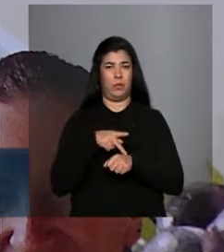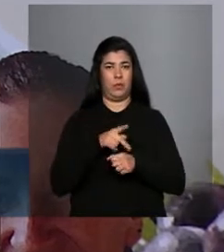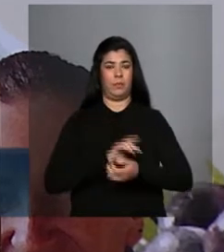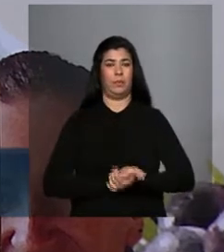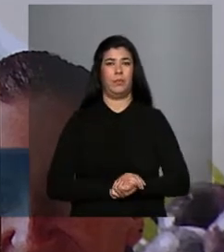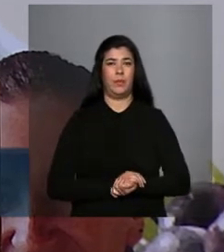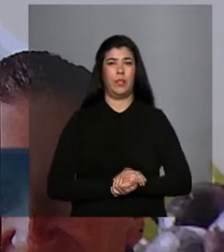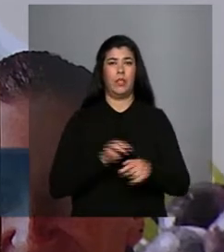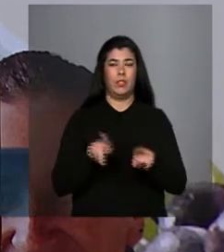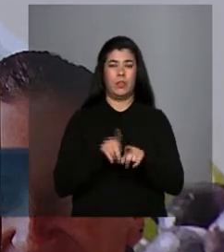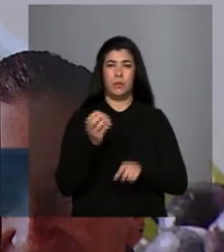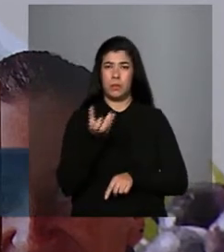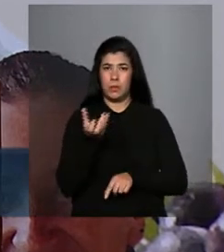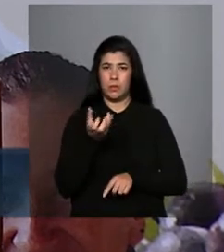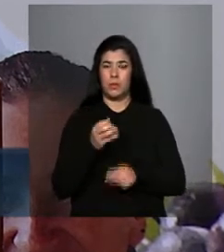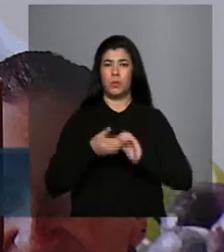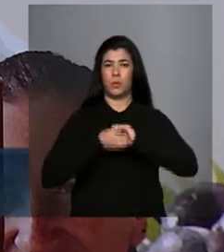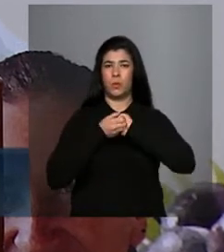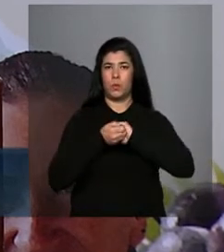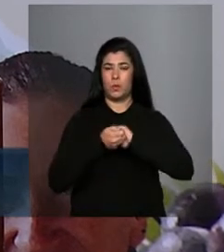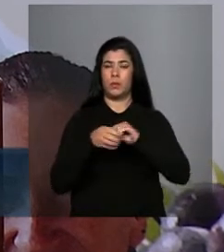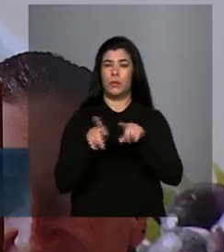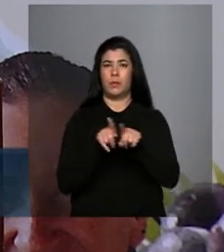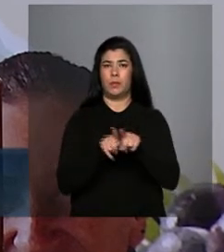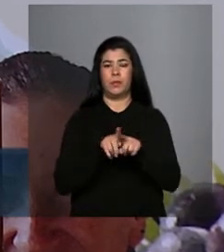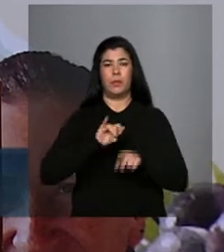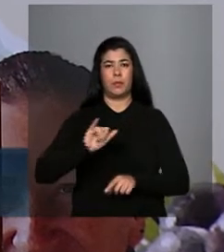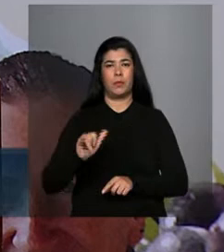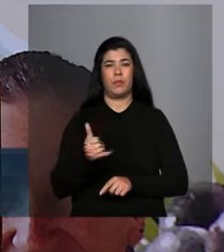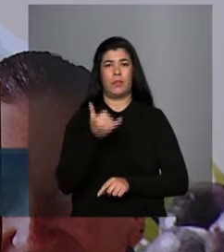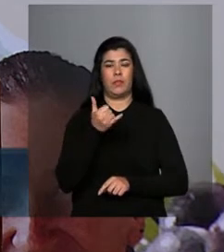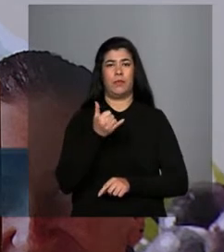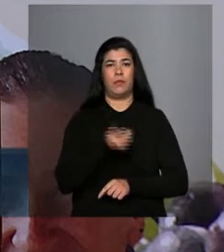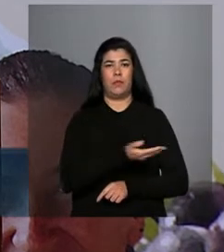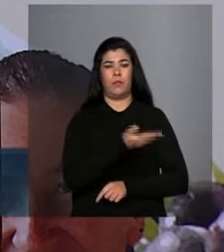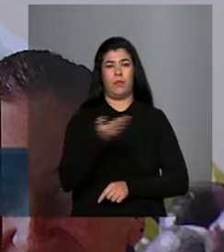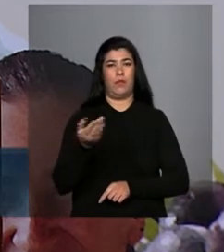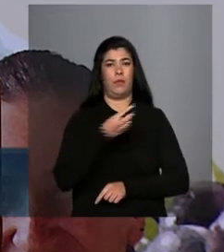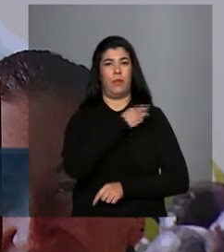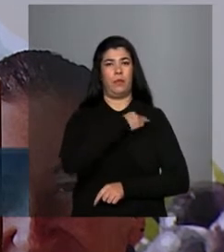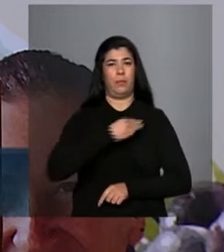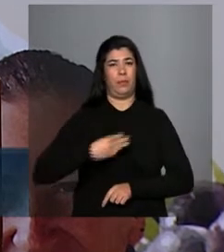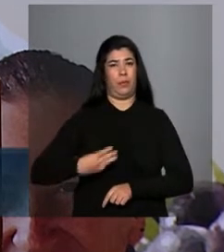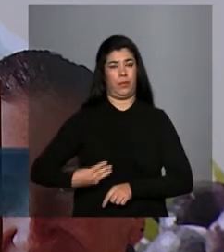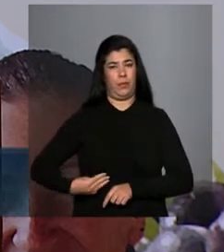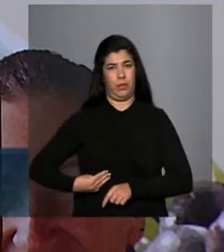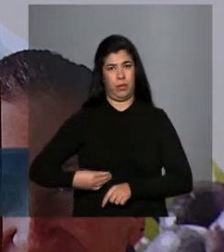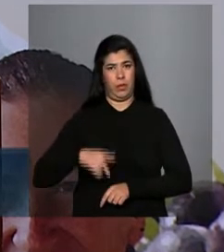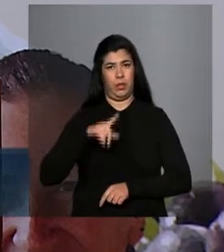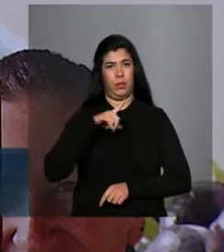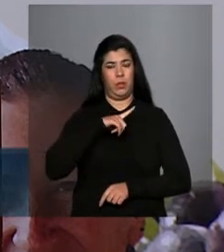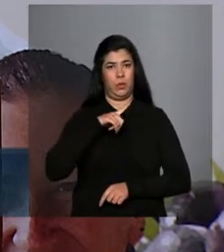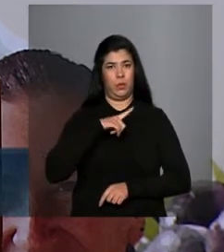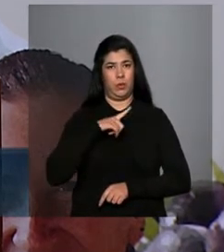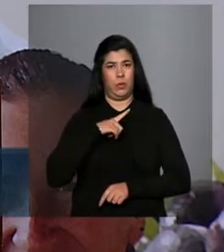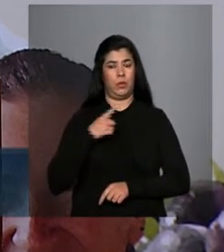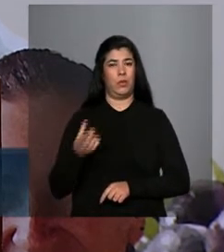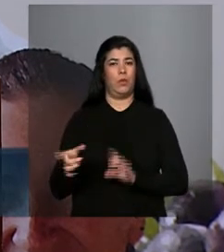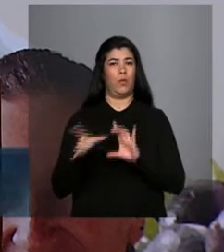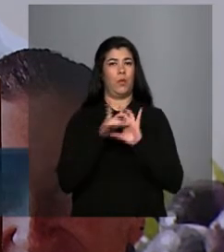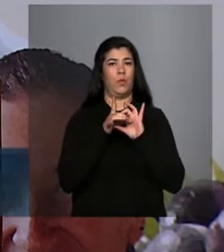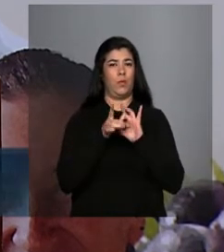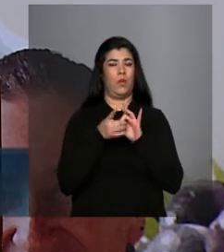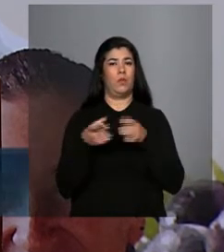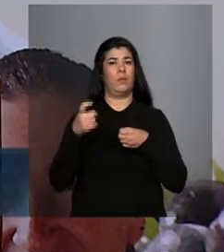Queria cumprimentar aqui os ministros que estão envolvidos